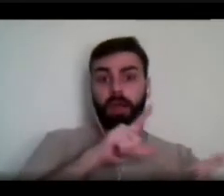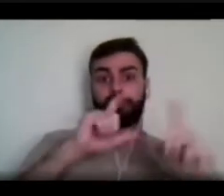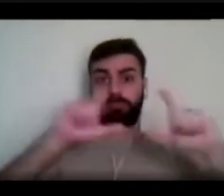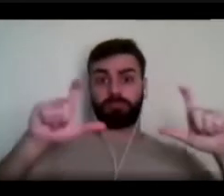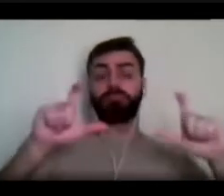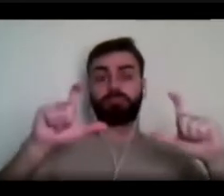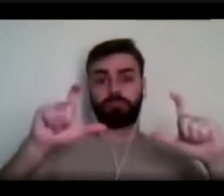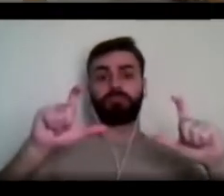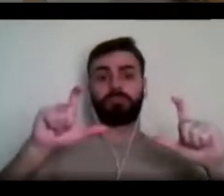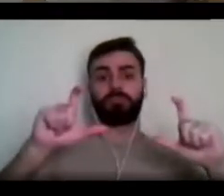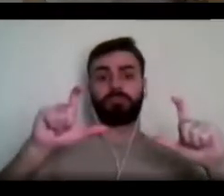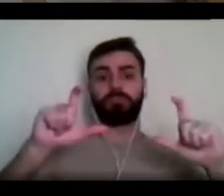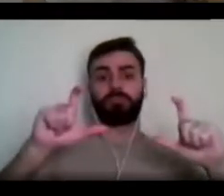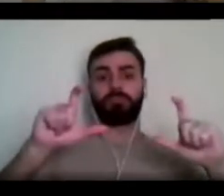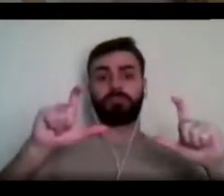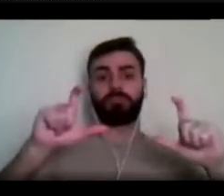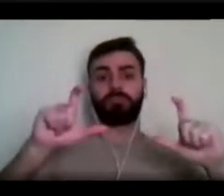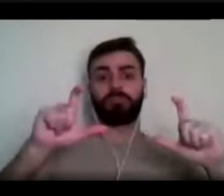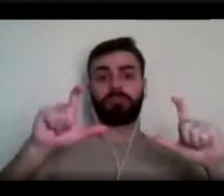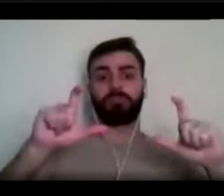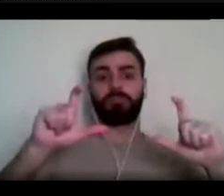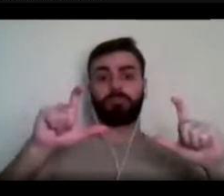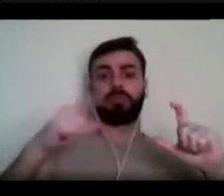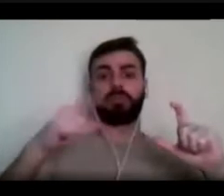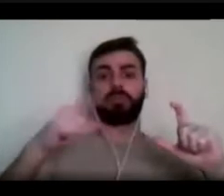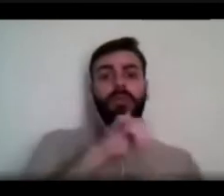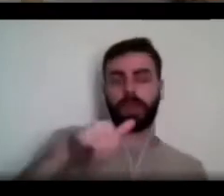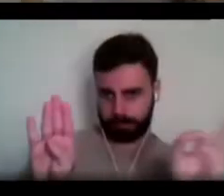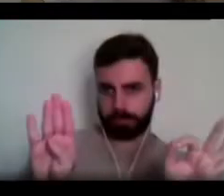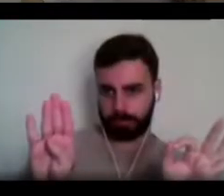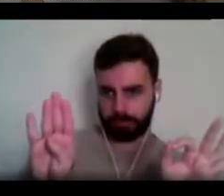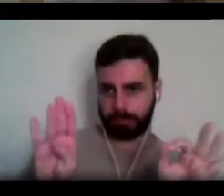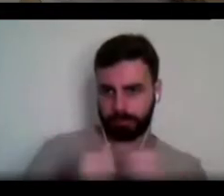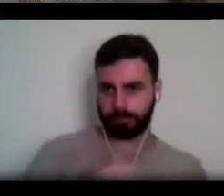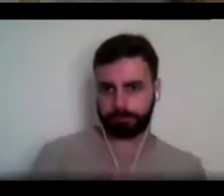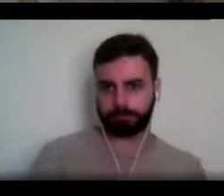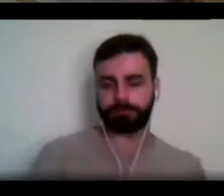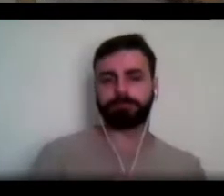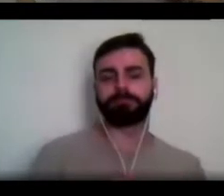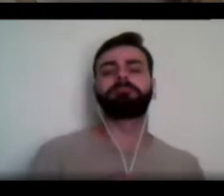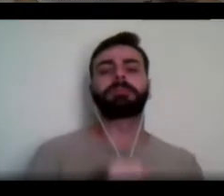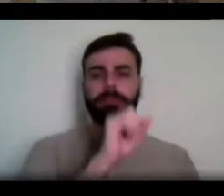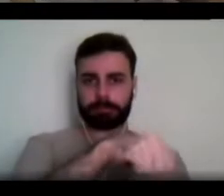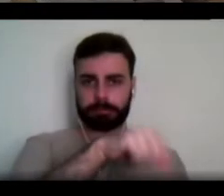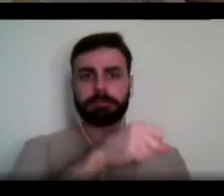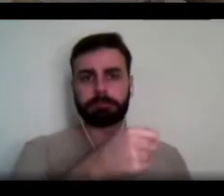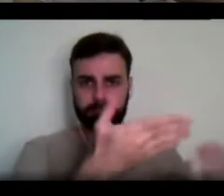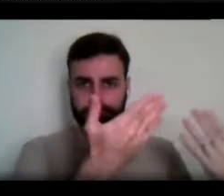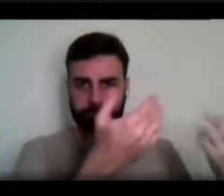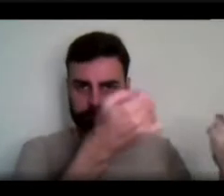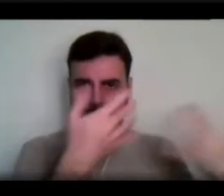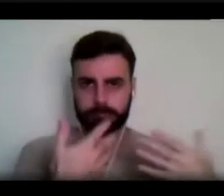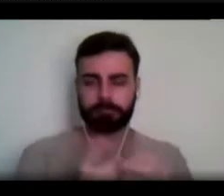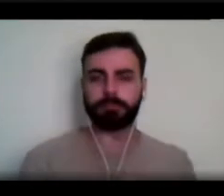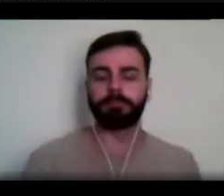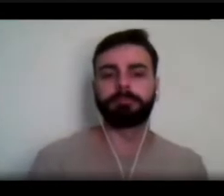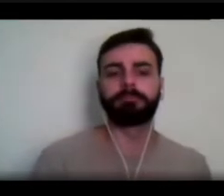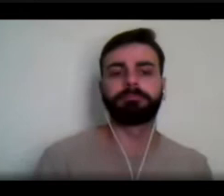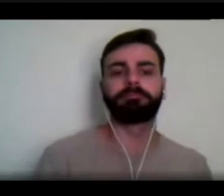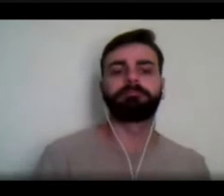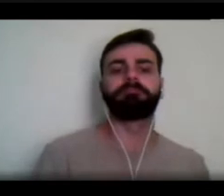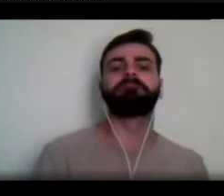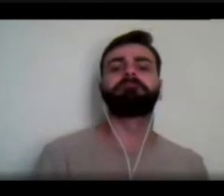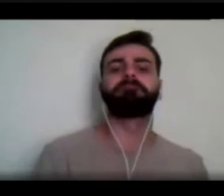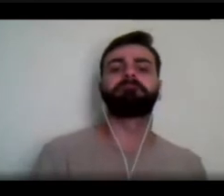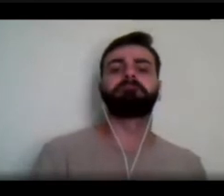de B. Aí depois Isso. disso... Oi? Isso, pode falar. Isso. Aí você fez o y de